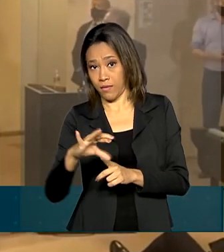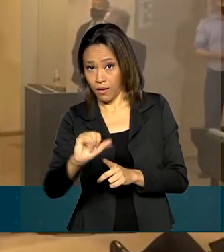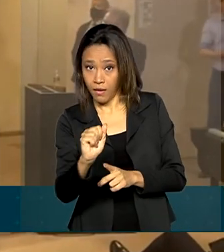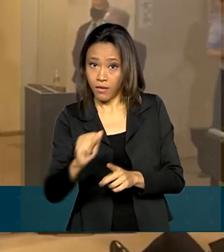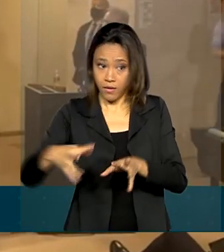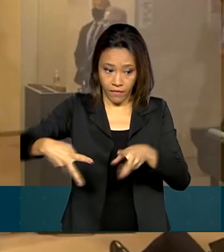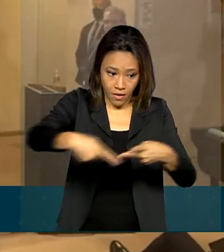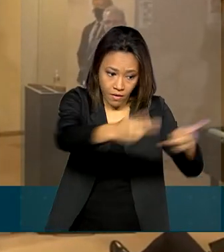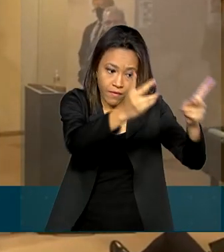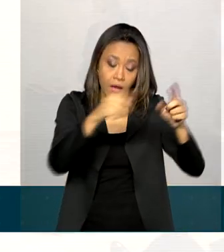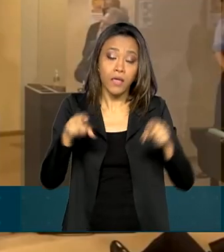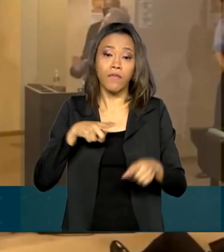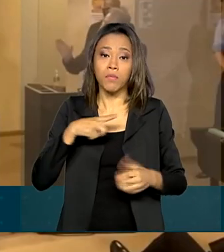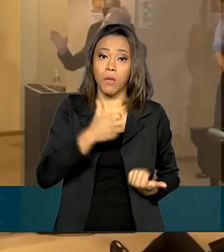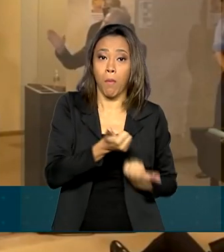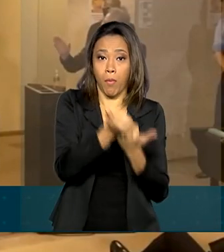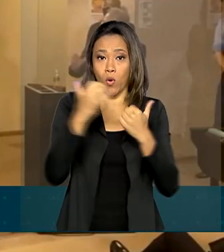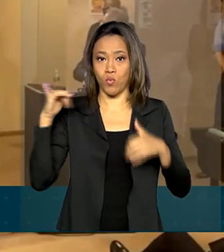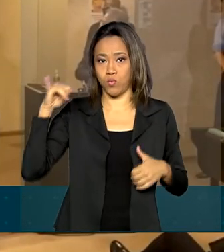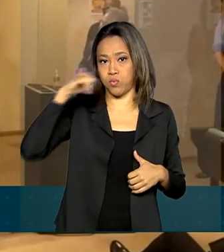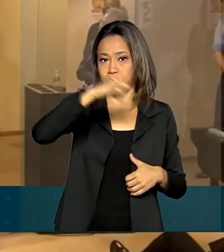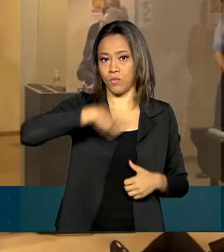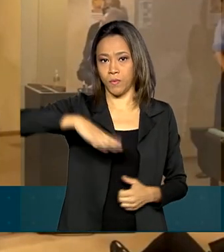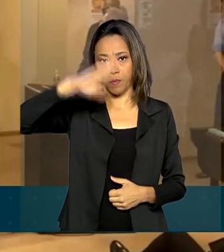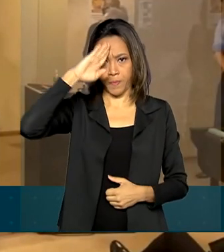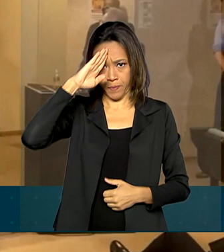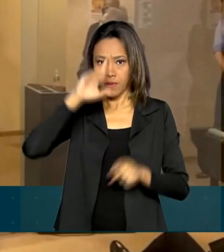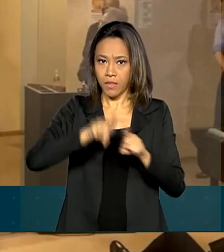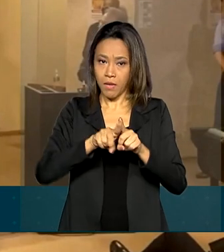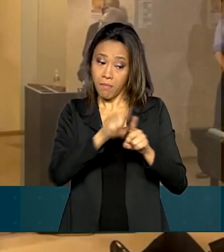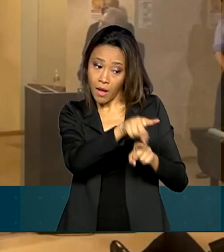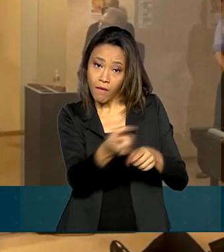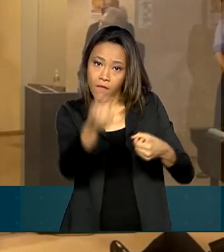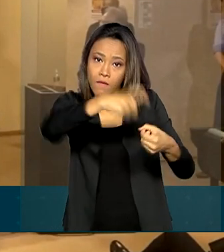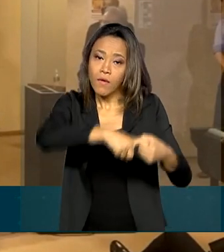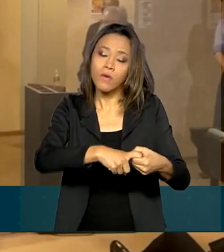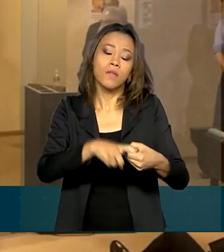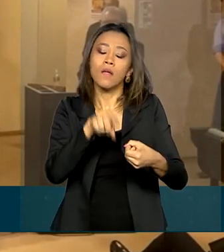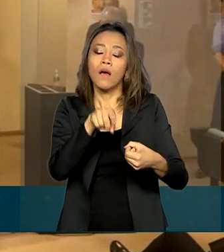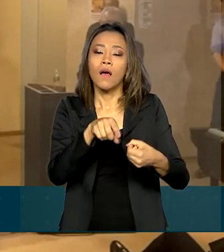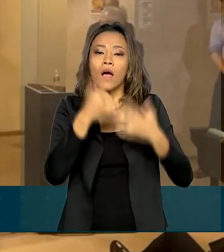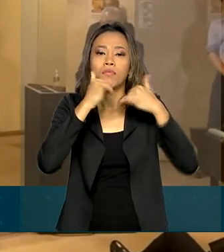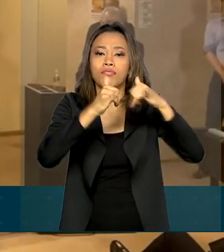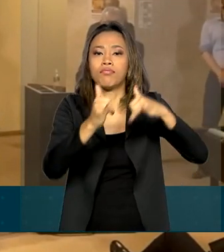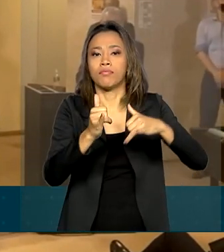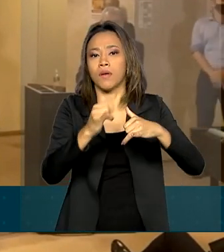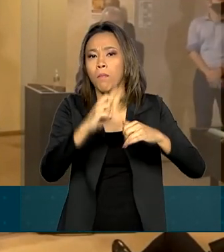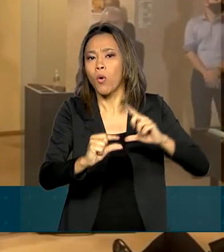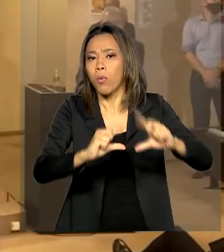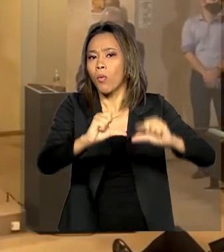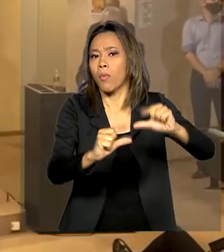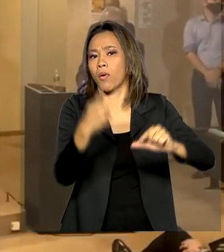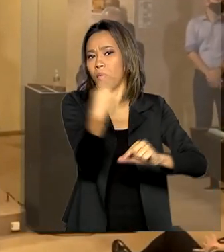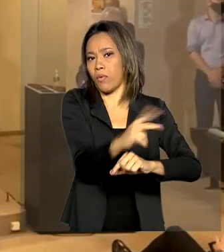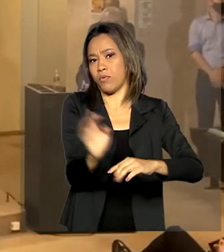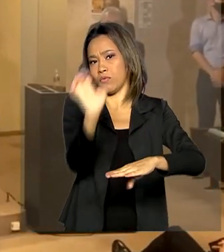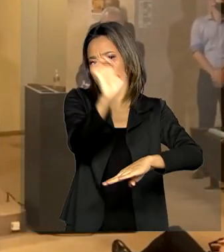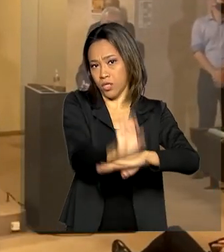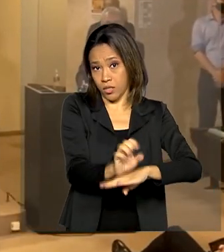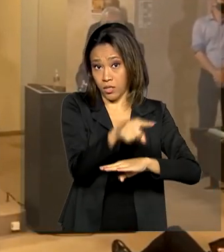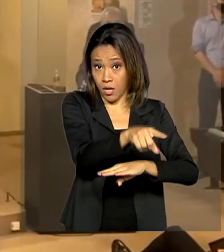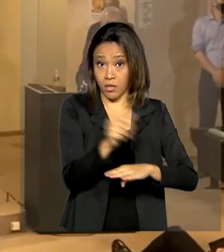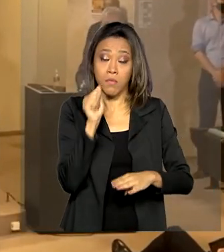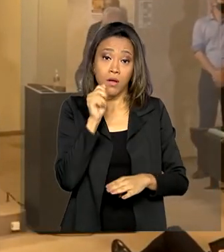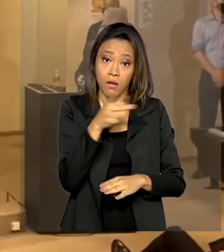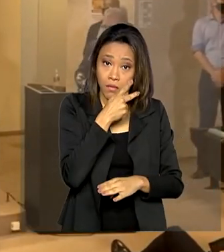auxílio da Força Aérea Brasileira. E isso vai assegurar o restabelecimento gradual da carga total de Macapá